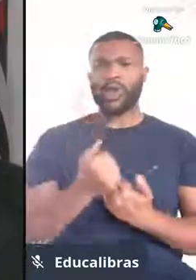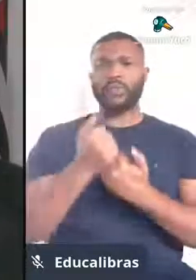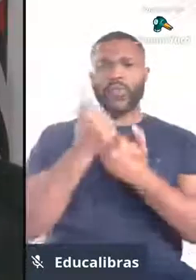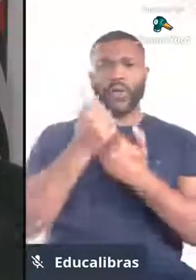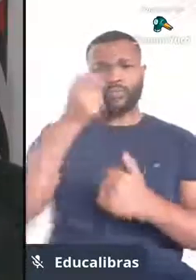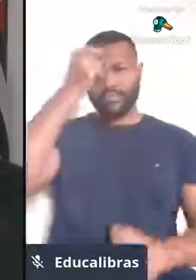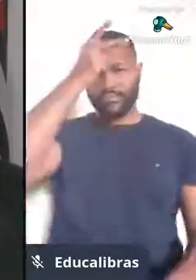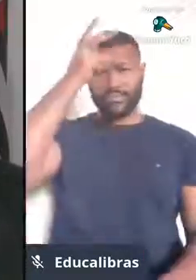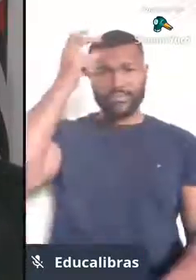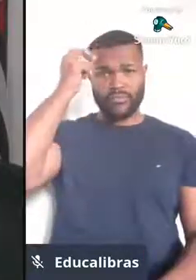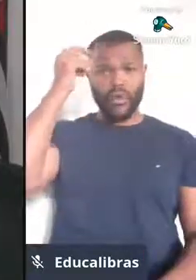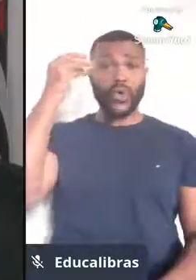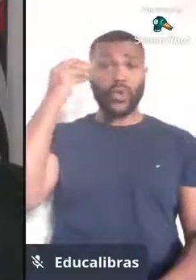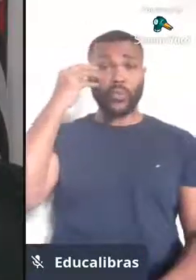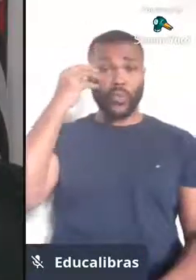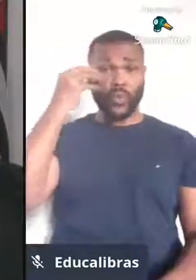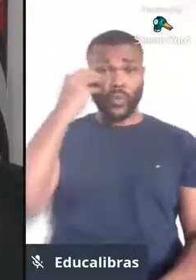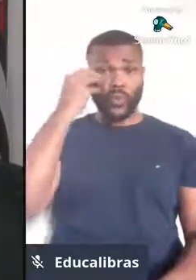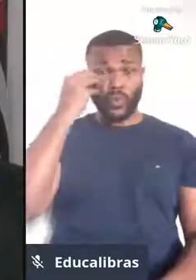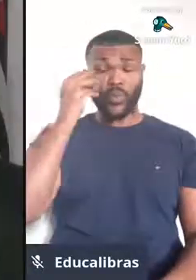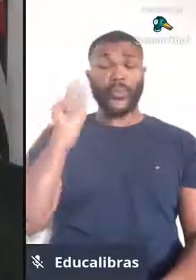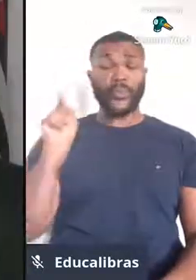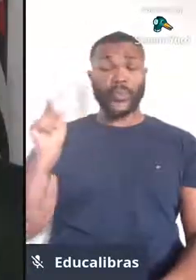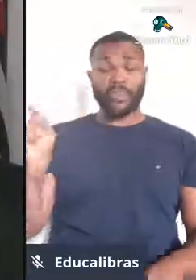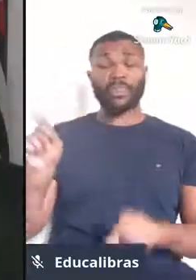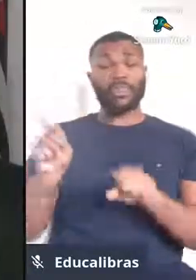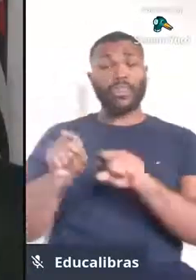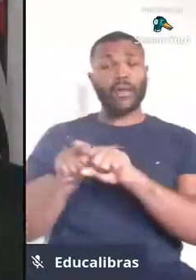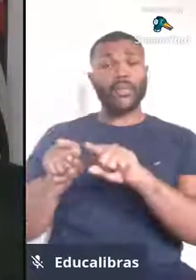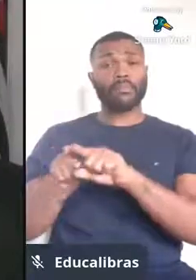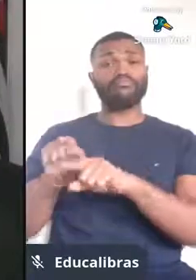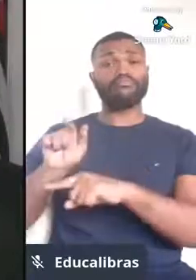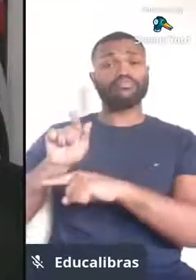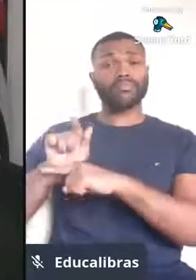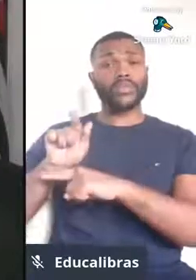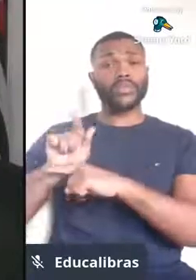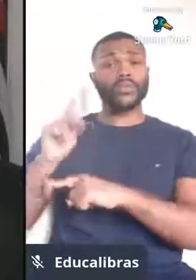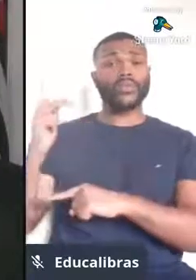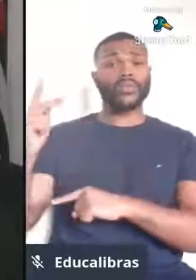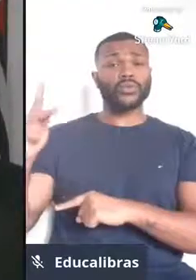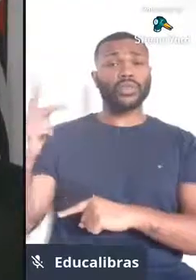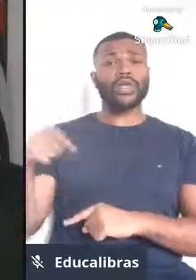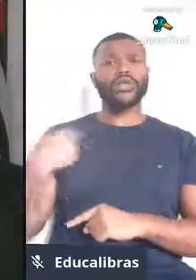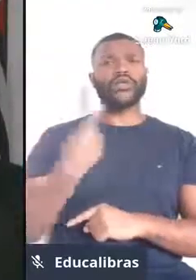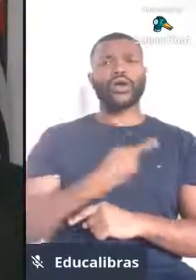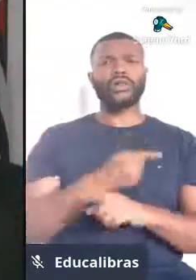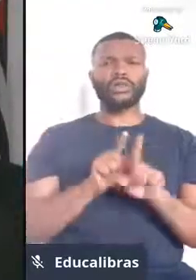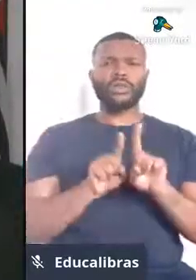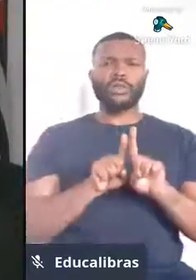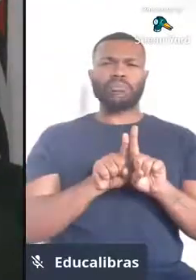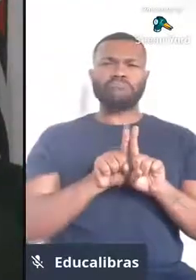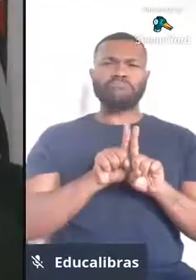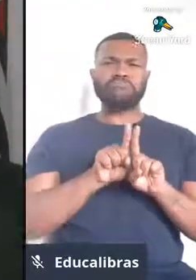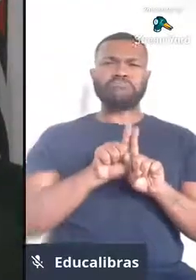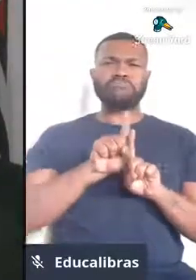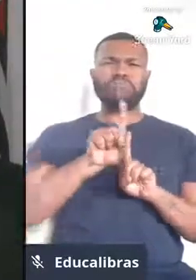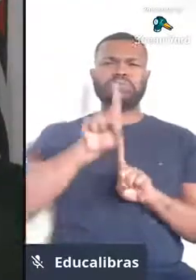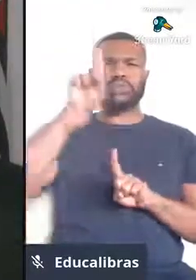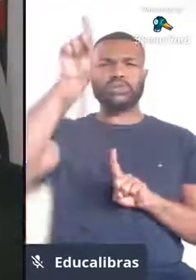aí, na gestão dele, a gente deu um grande salto. Mas eu